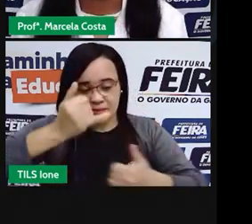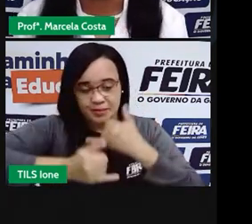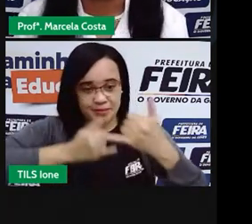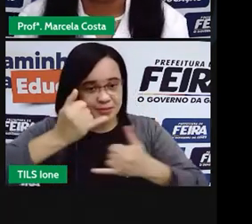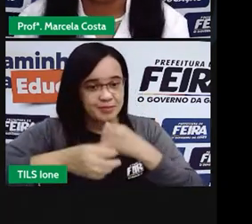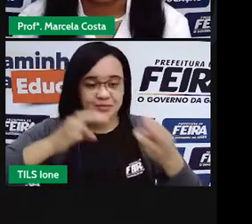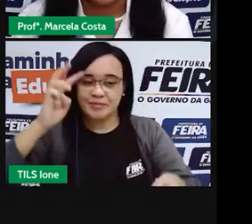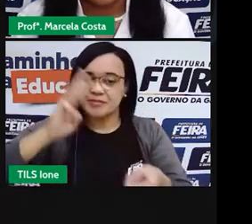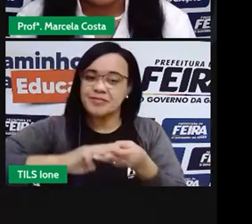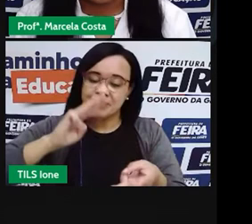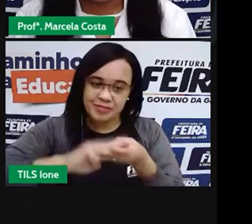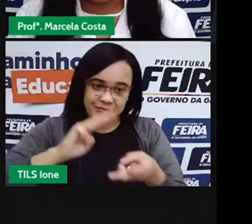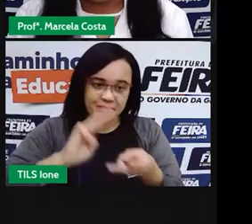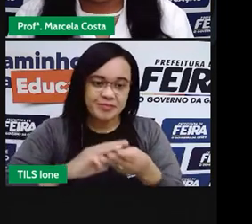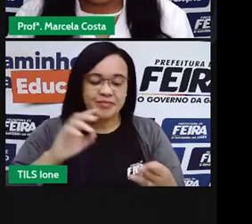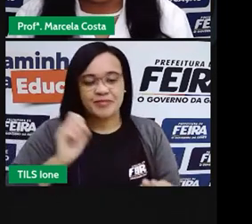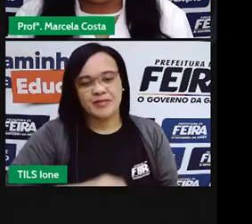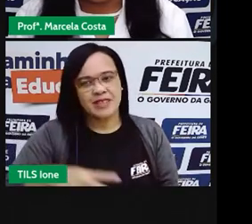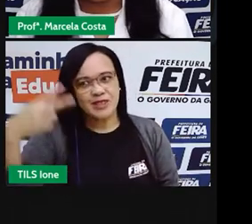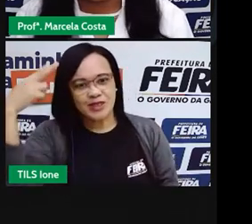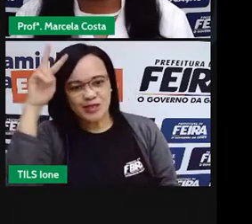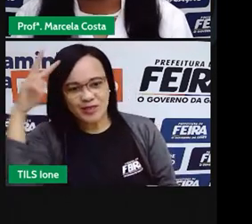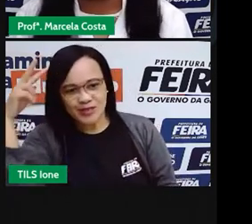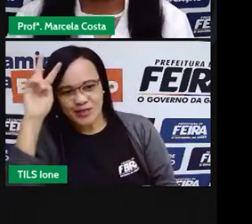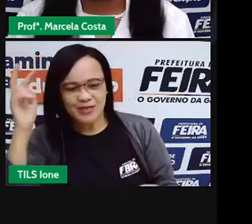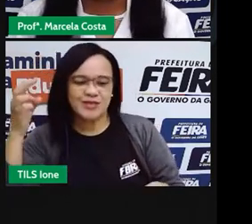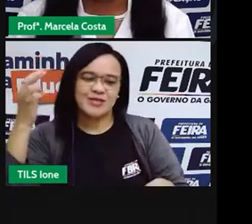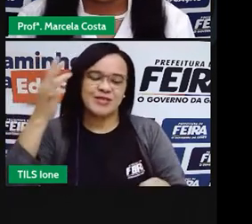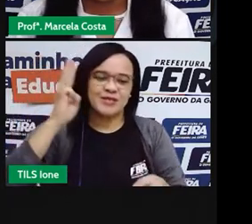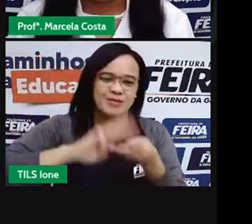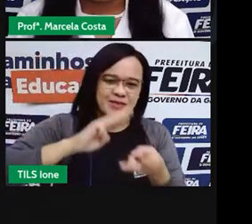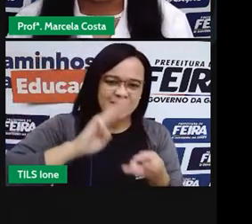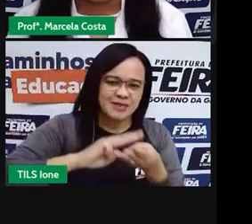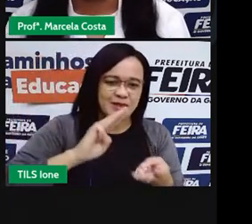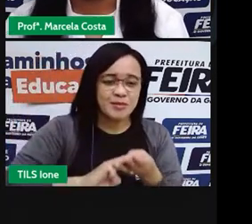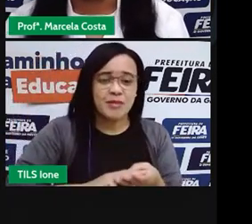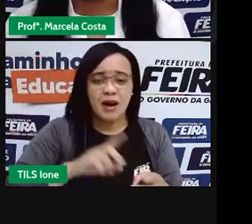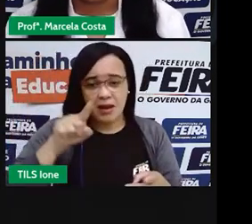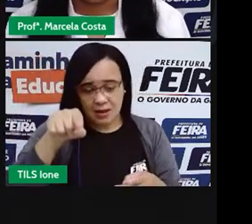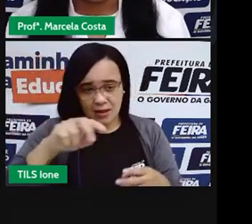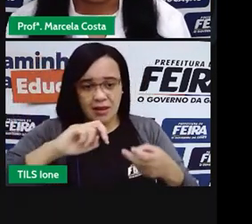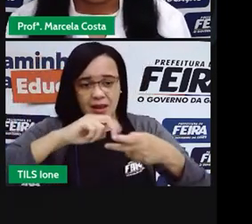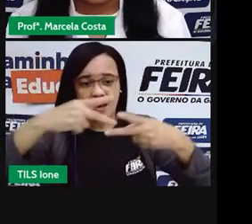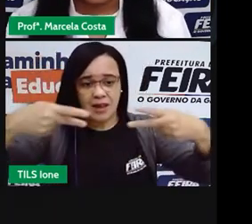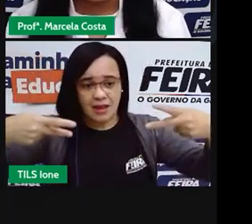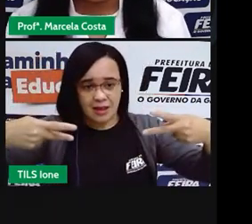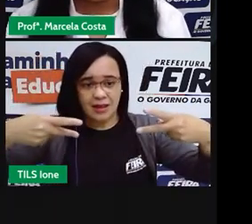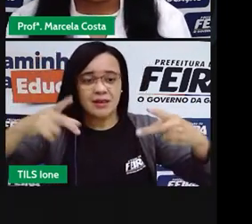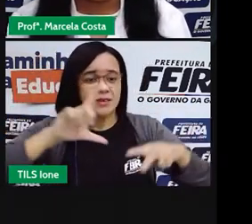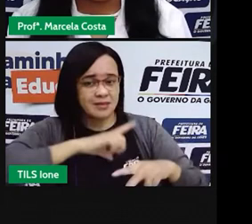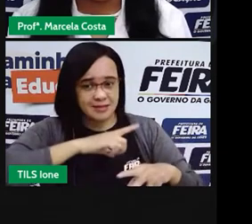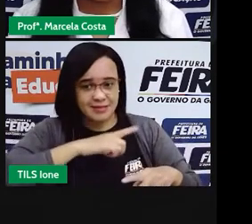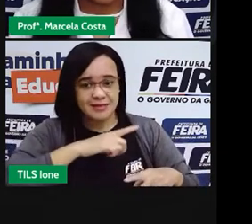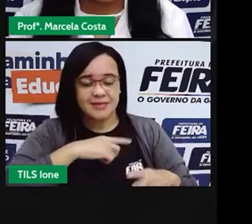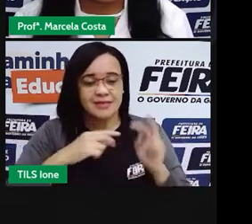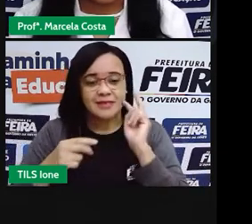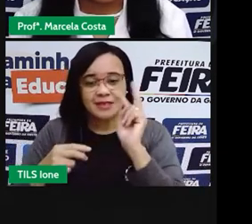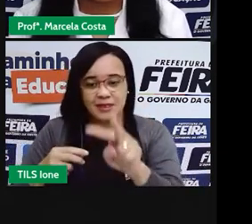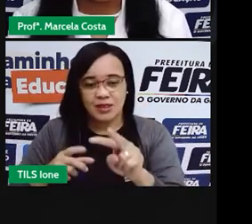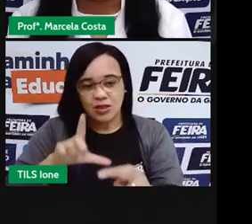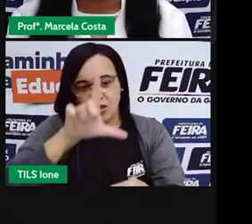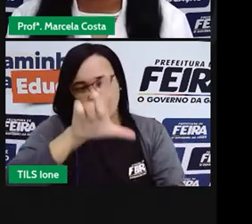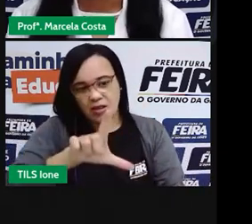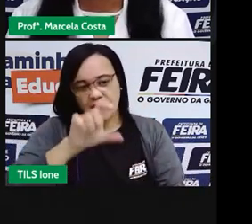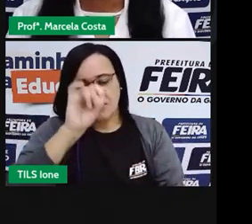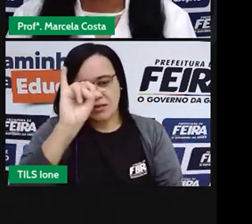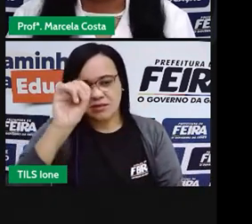é o jogo Histórias Matemáticas. Está lá disponível no site virtual, nesse link aqui que você